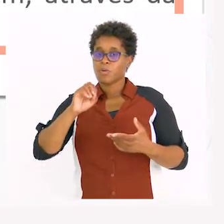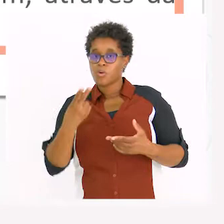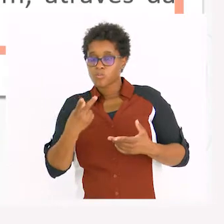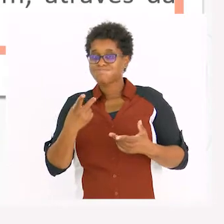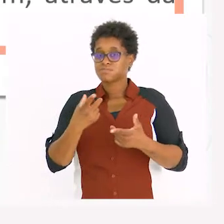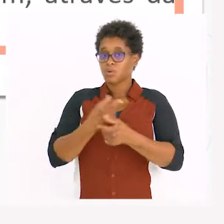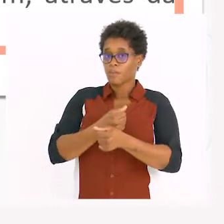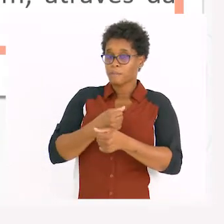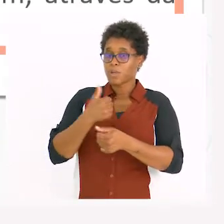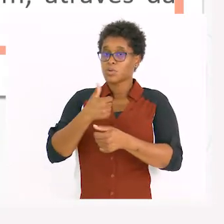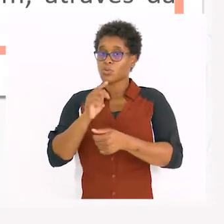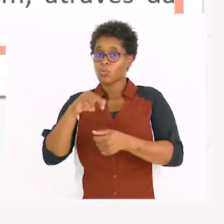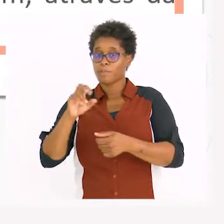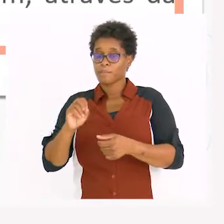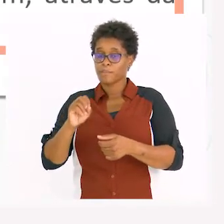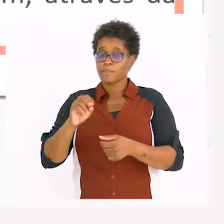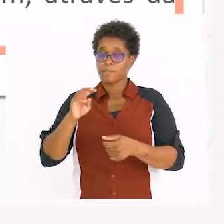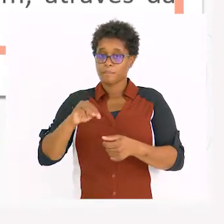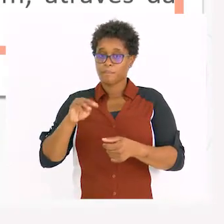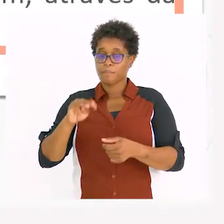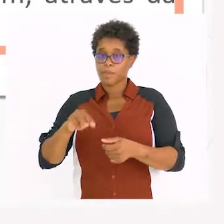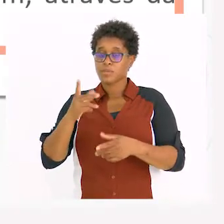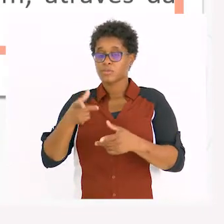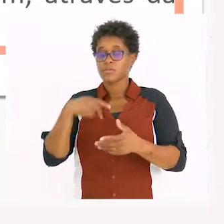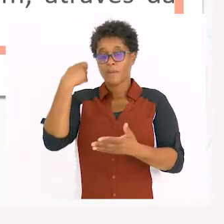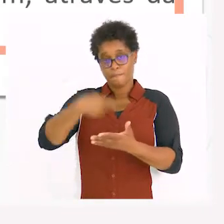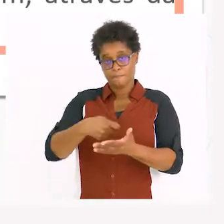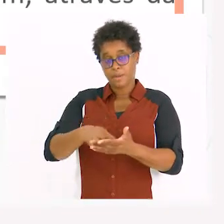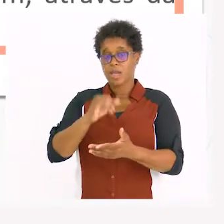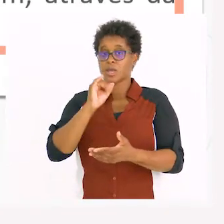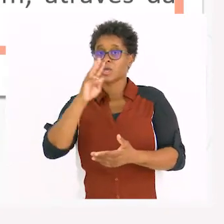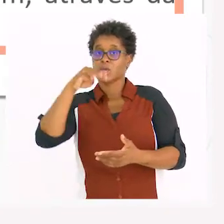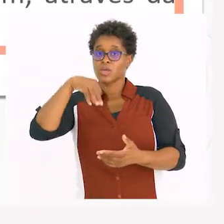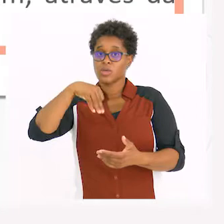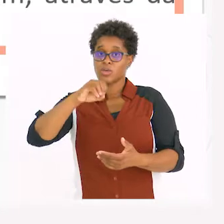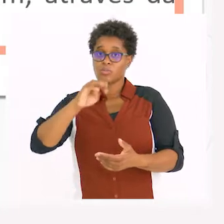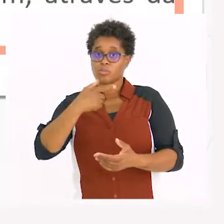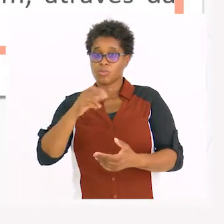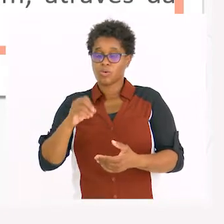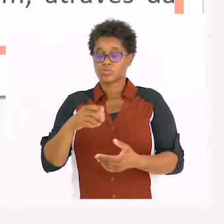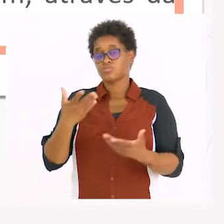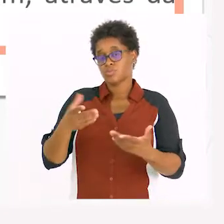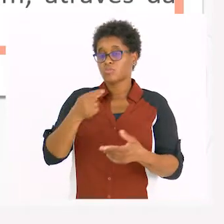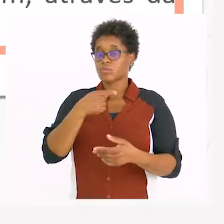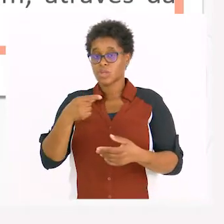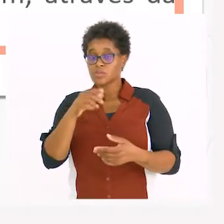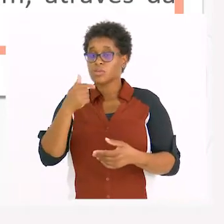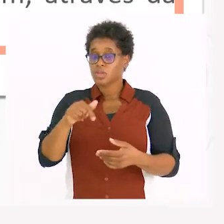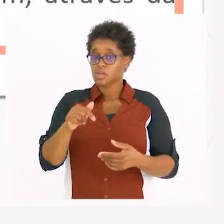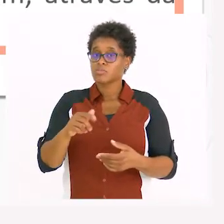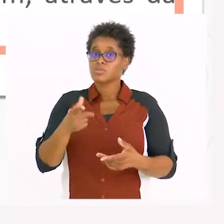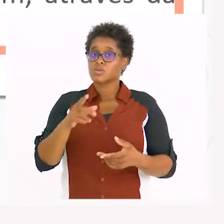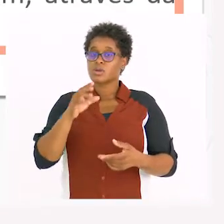do bem, através de aplicação de impostos. Como externalidades negativas, nós temos